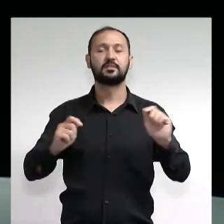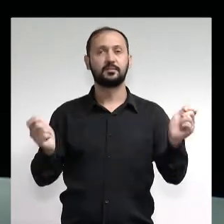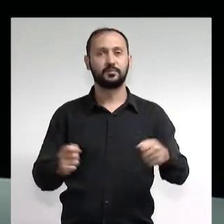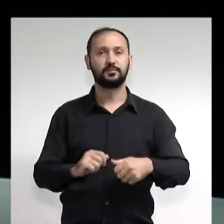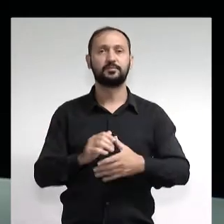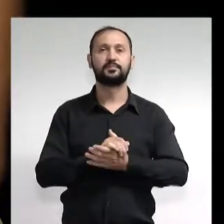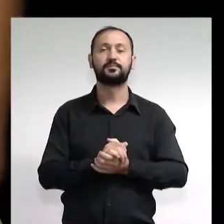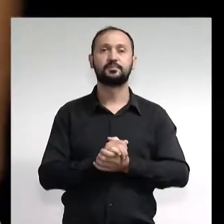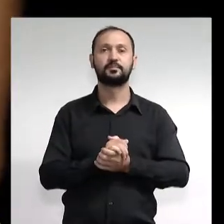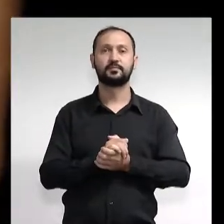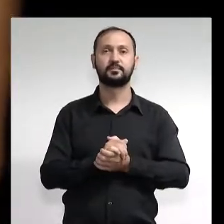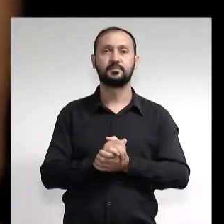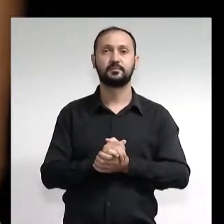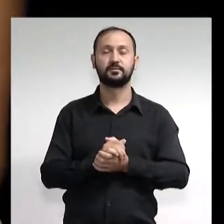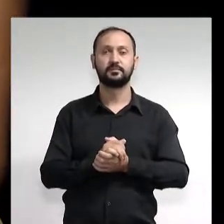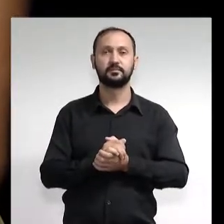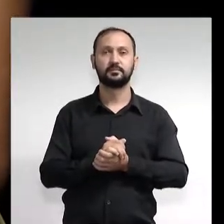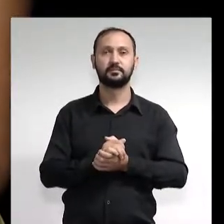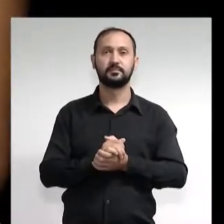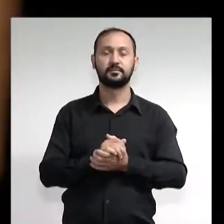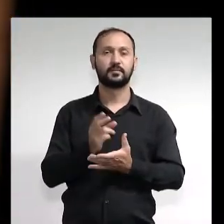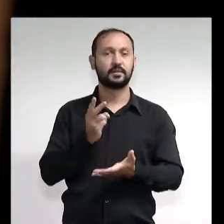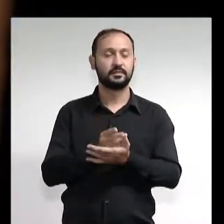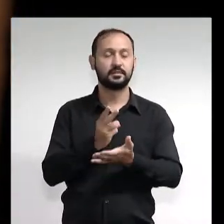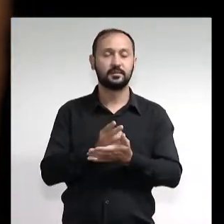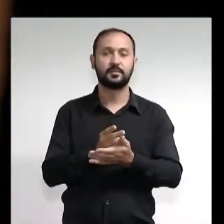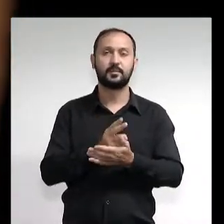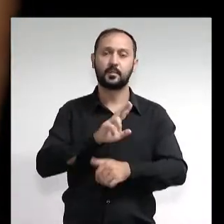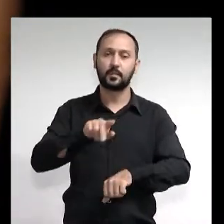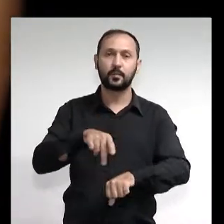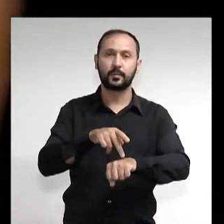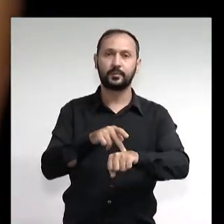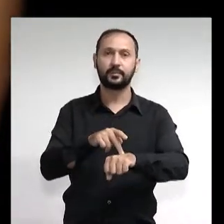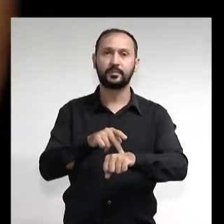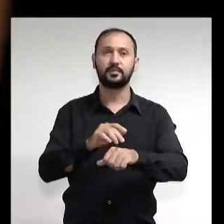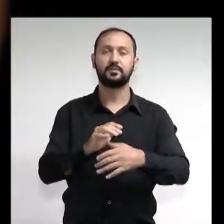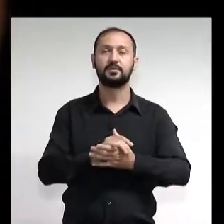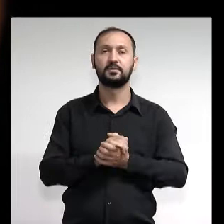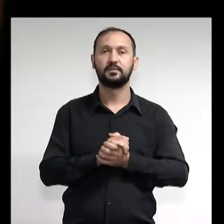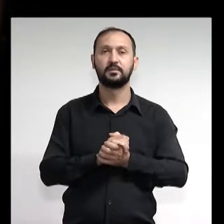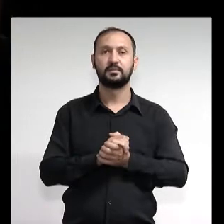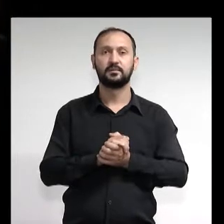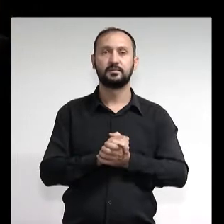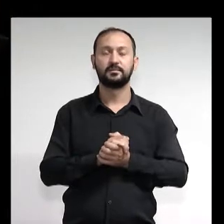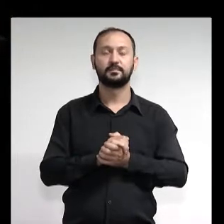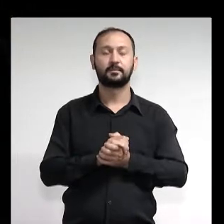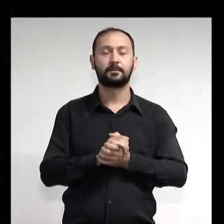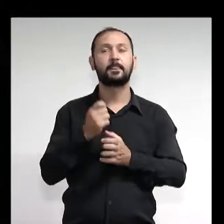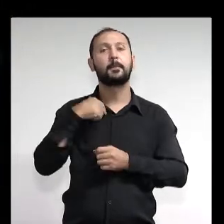as suas habilidades? Toda nação, todo país, toda nação